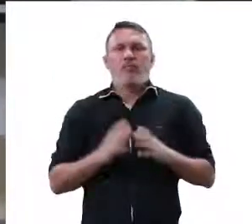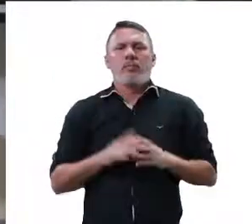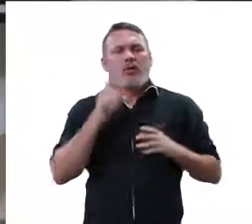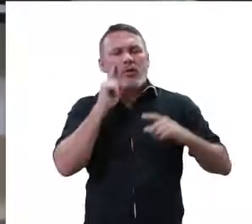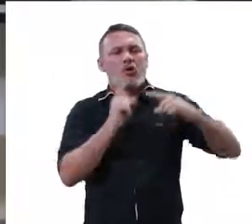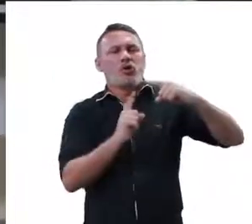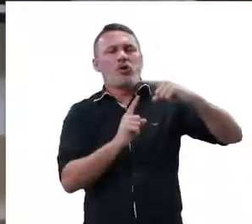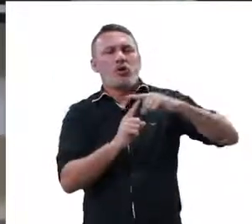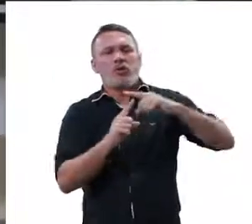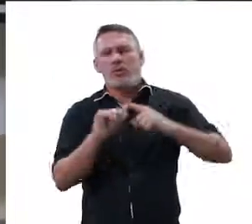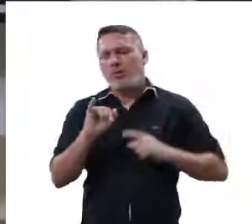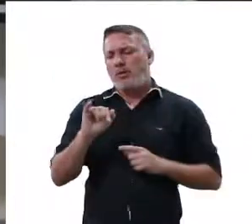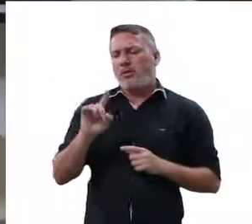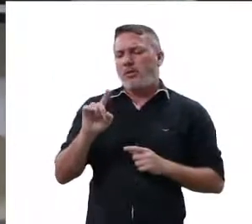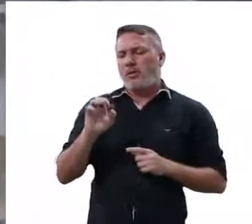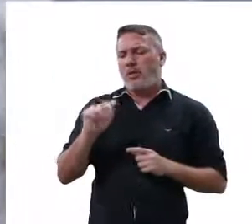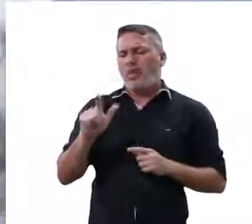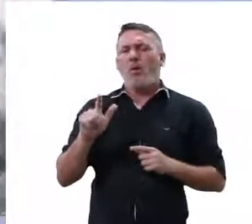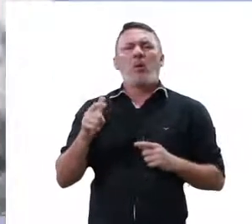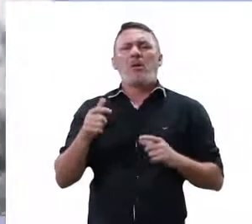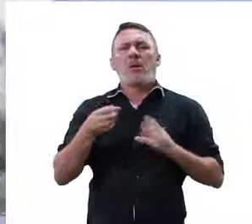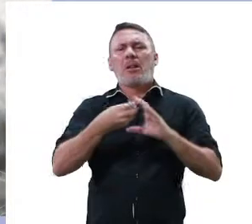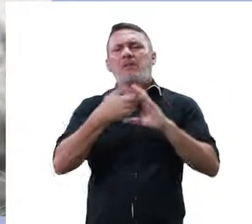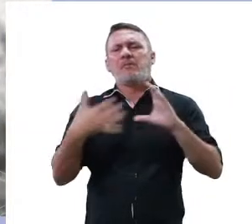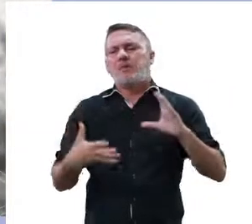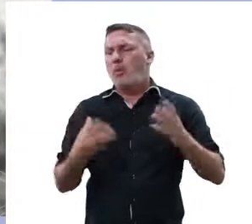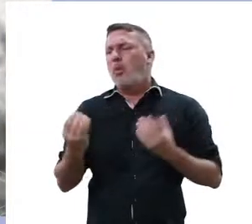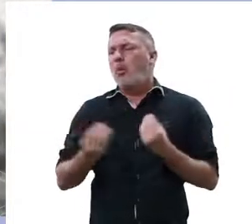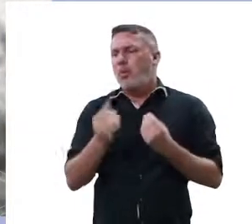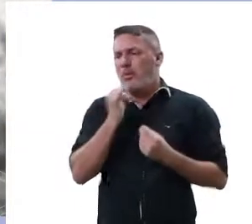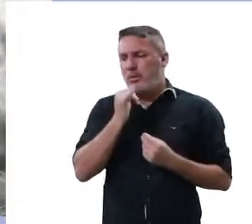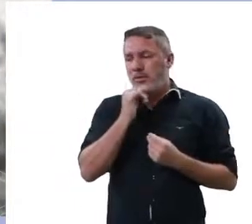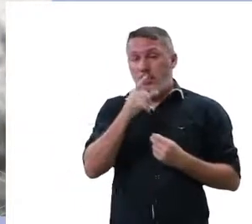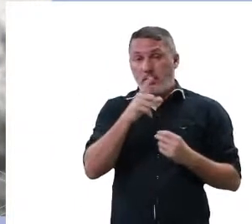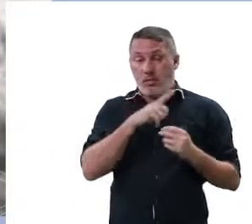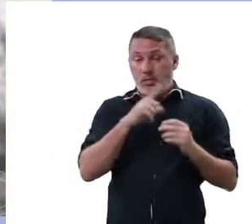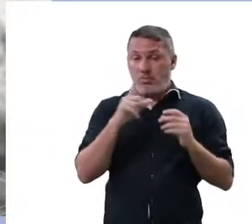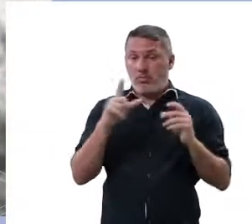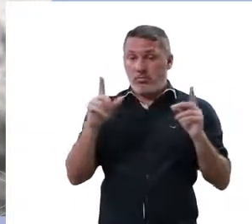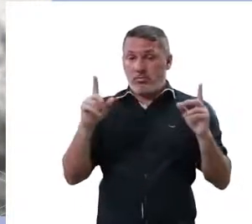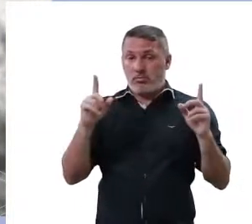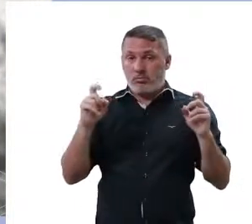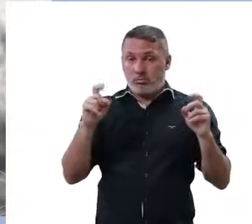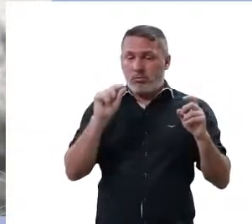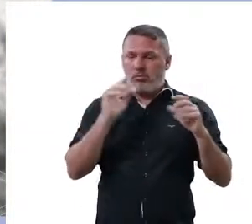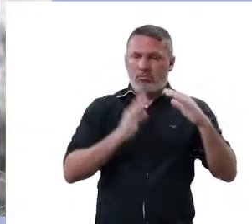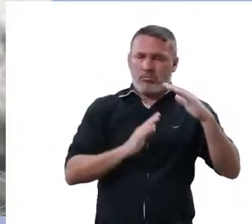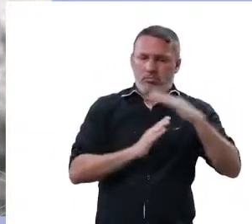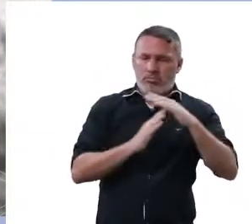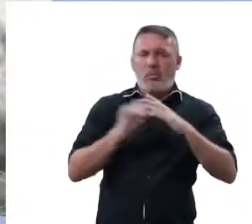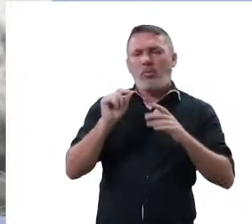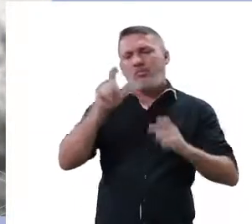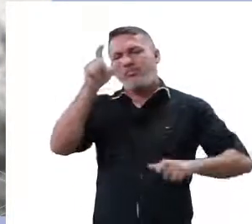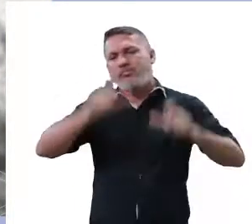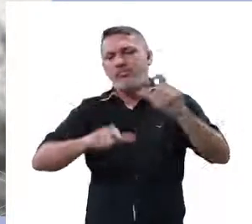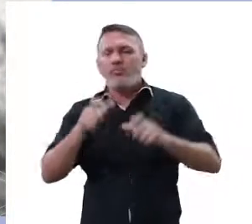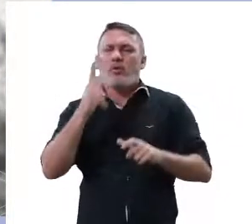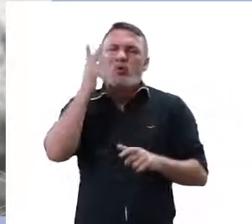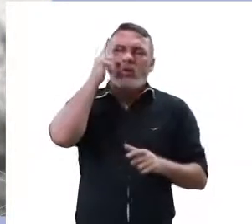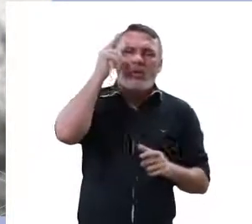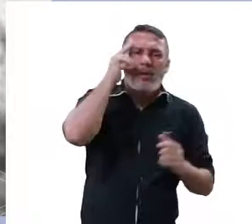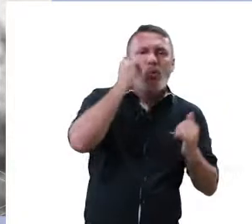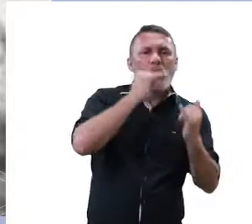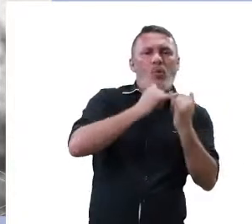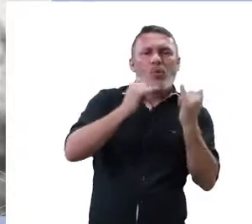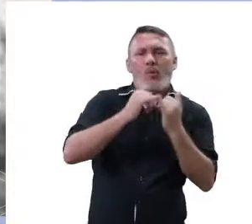lá. Tipo ideal. Como é que eu classificaria isso? Né? Então, pela definição, está aqui, né? Os traços